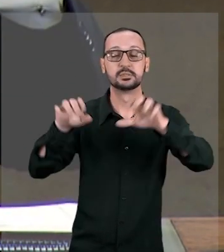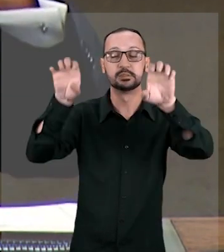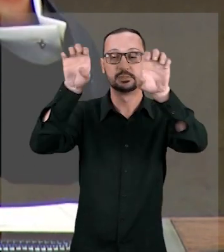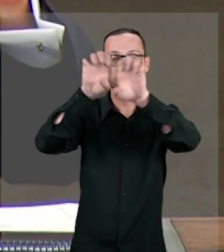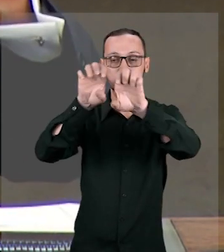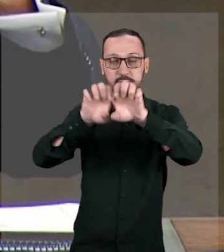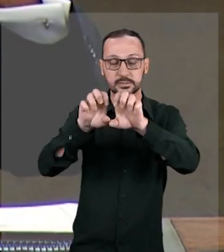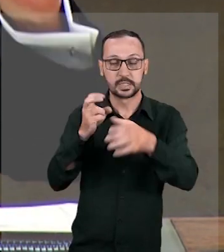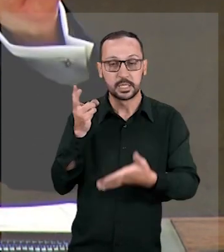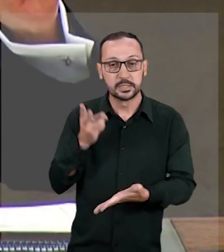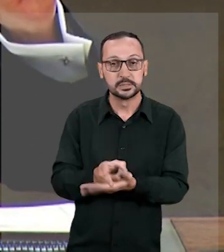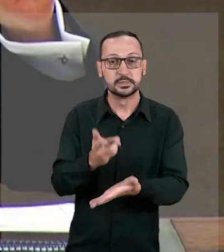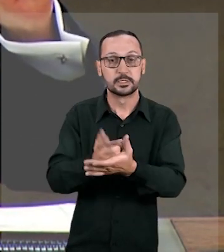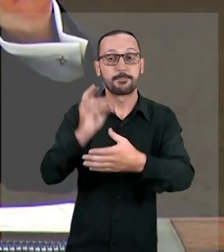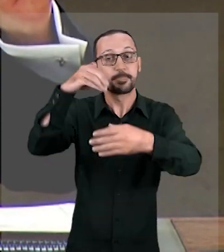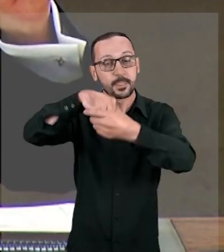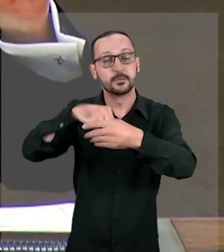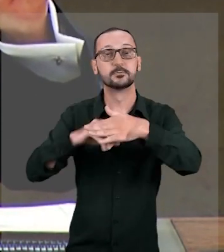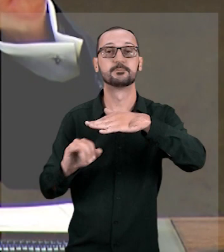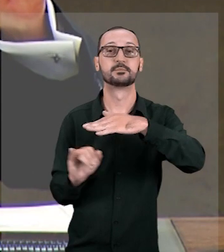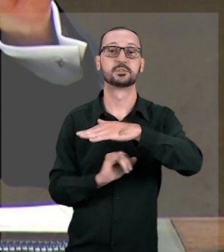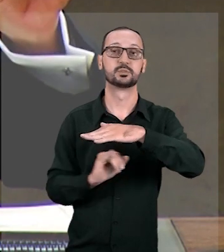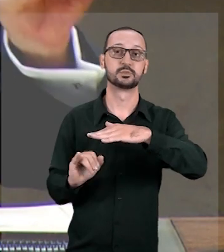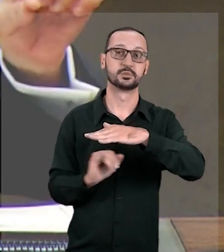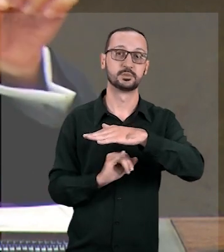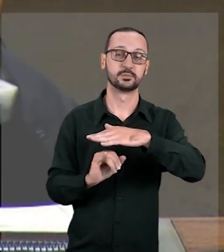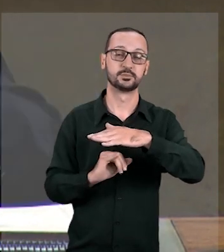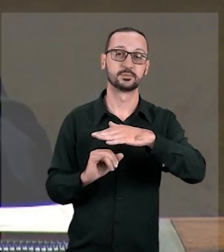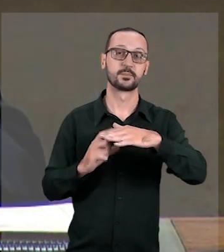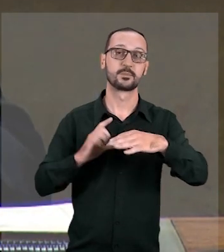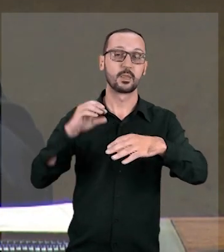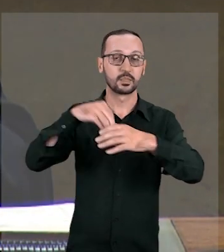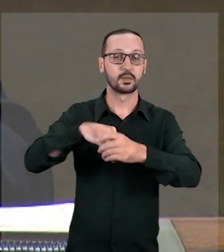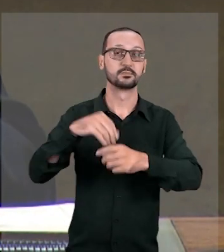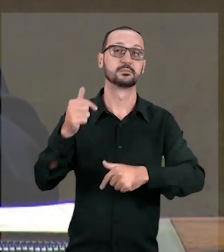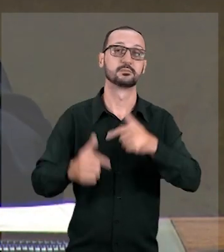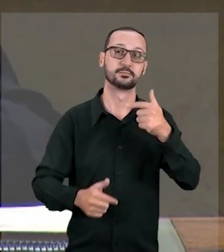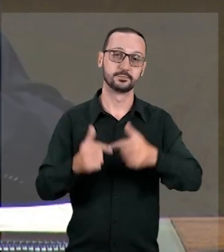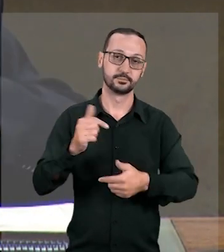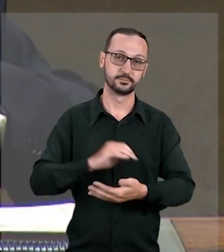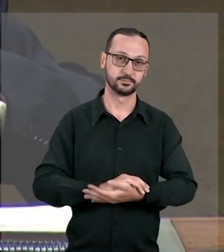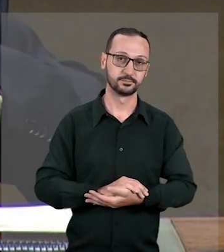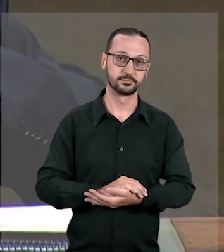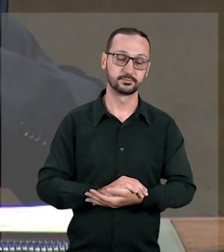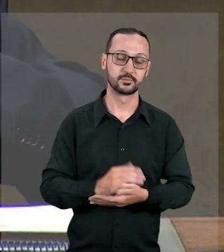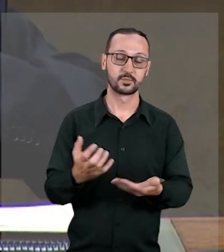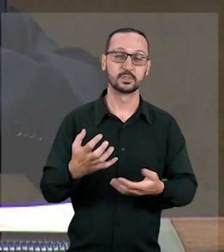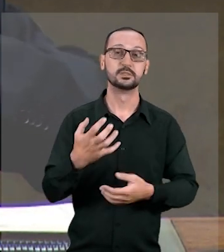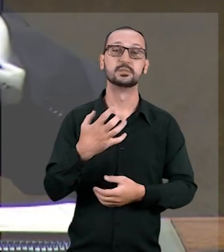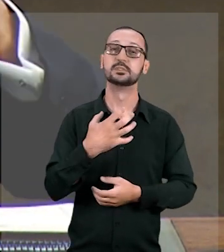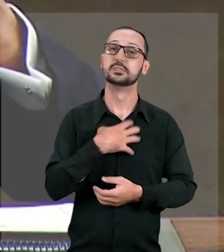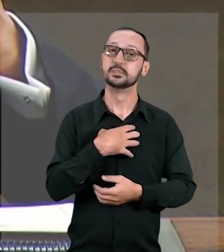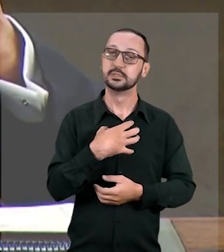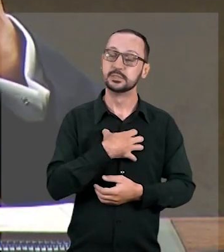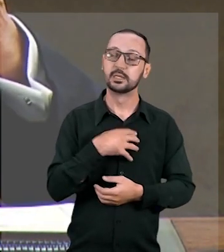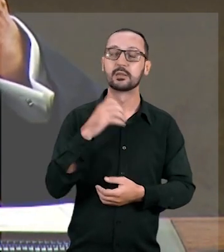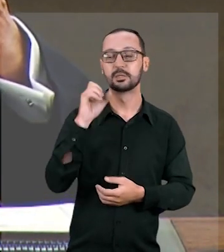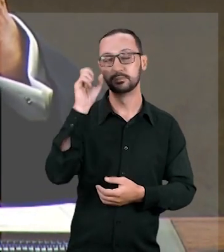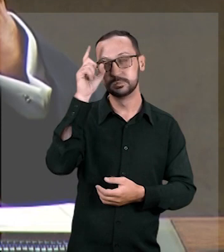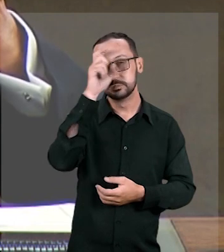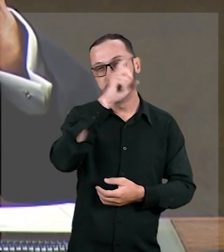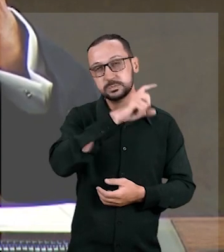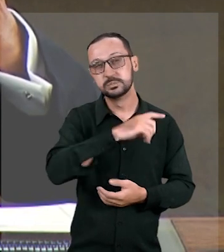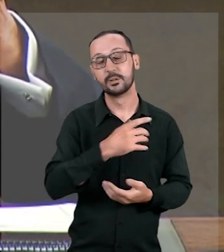estrutural, sistêmica e institucionalizada que nós temos no Brasil e que estamos enfrentando com grande